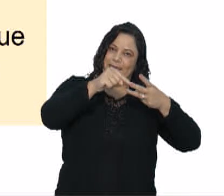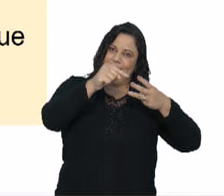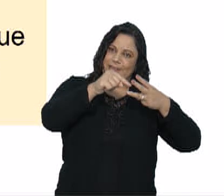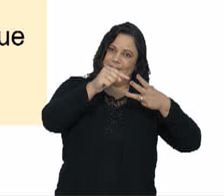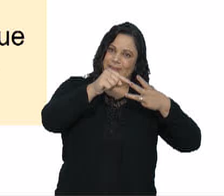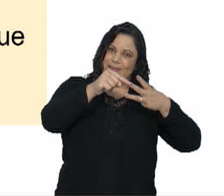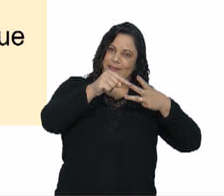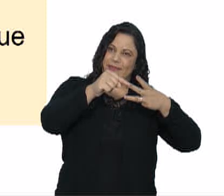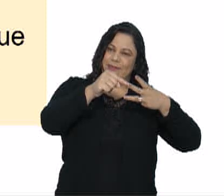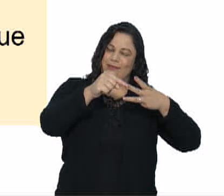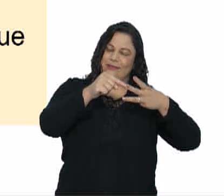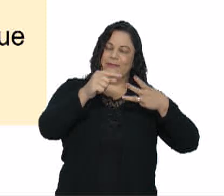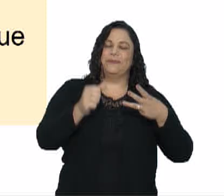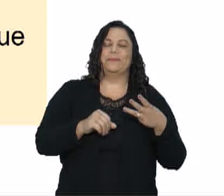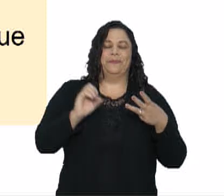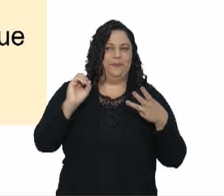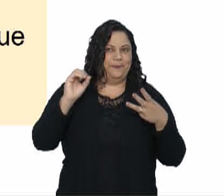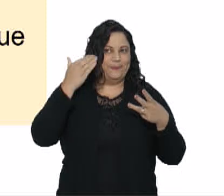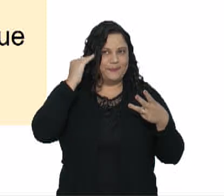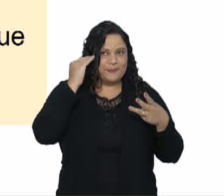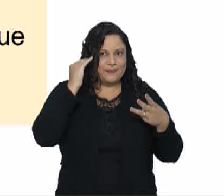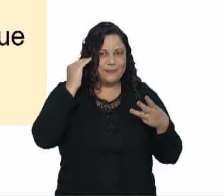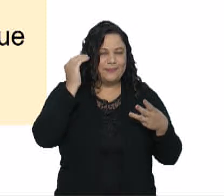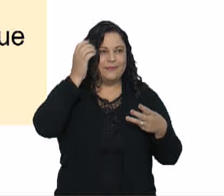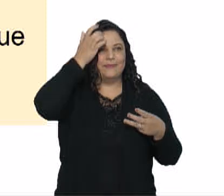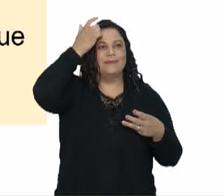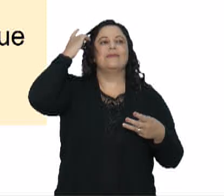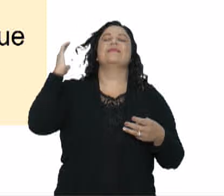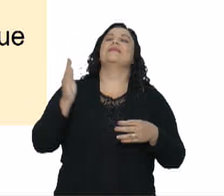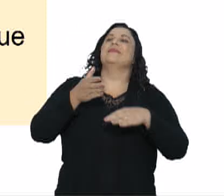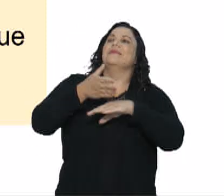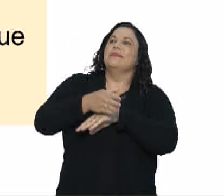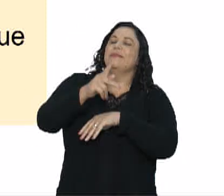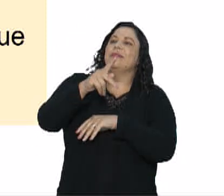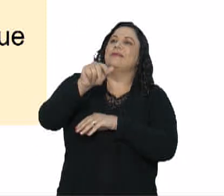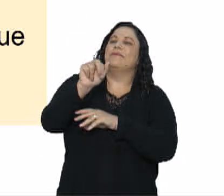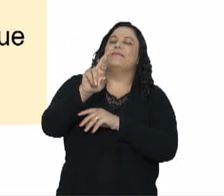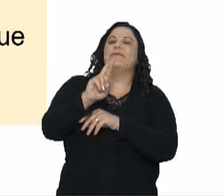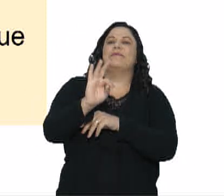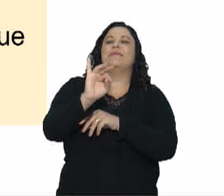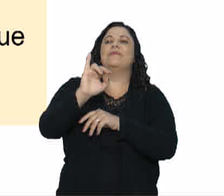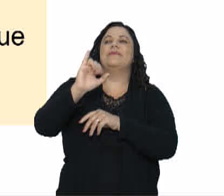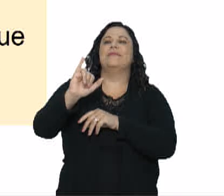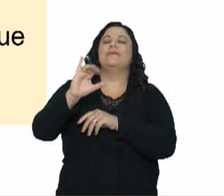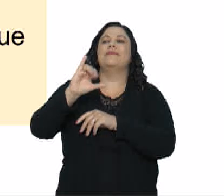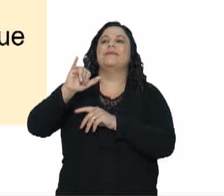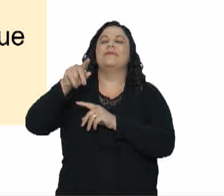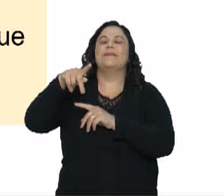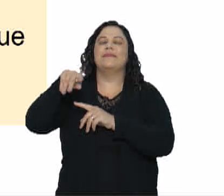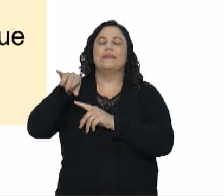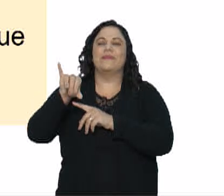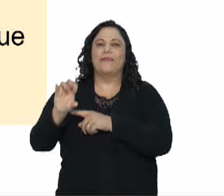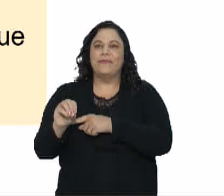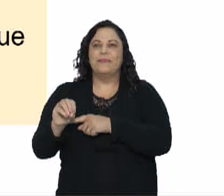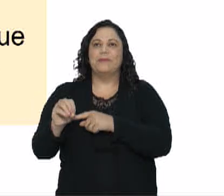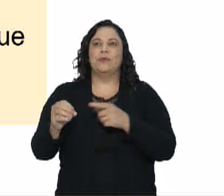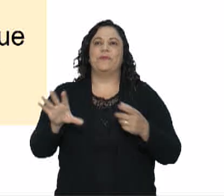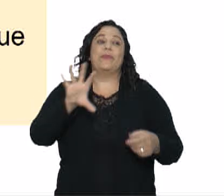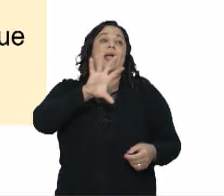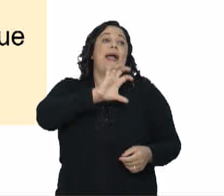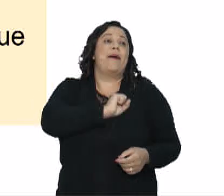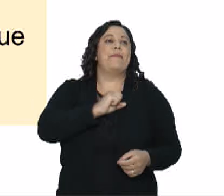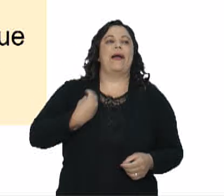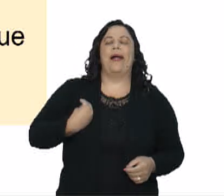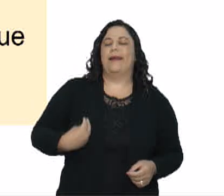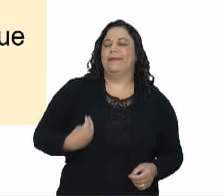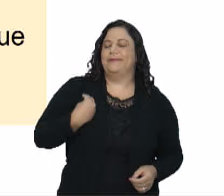temos o particípio, amado, vivido, saído. É usado na forma de tempos verbais compostos, indica